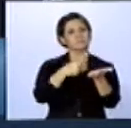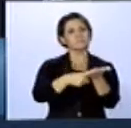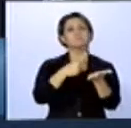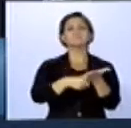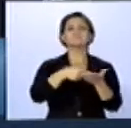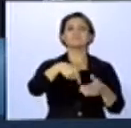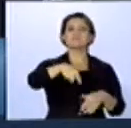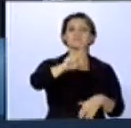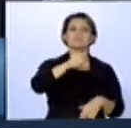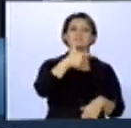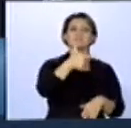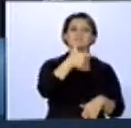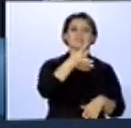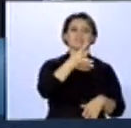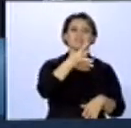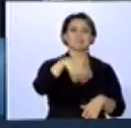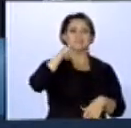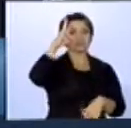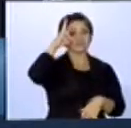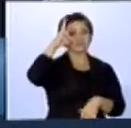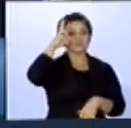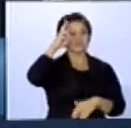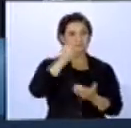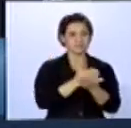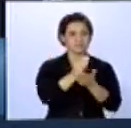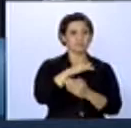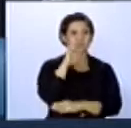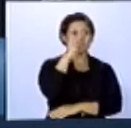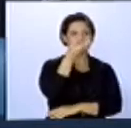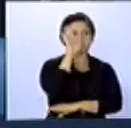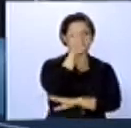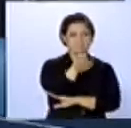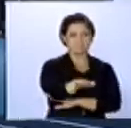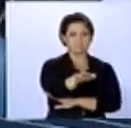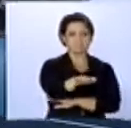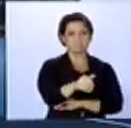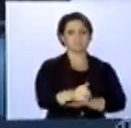que se realizará na segunda-feira que vem a partir das 14 horas